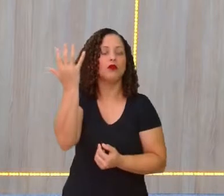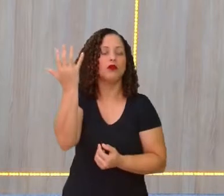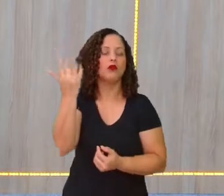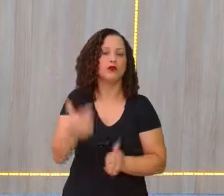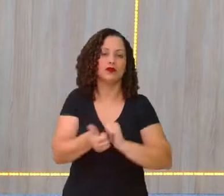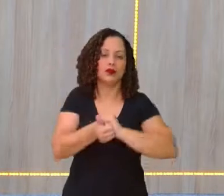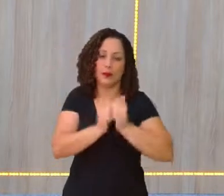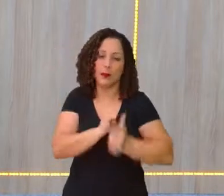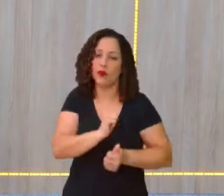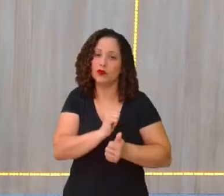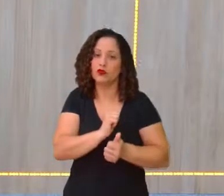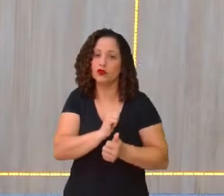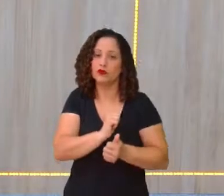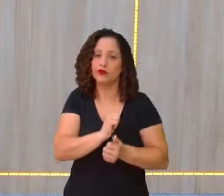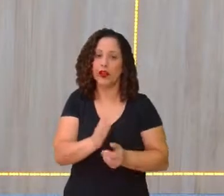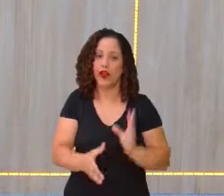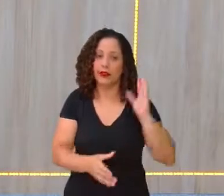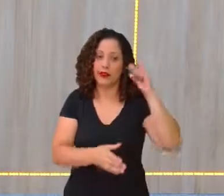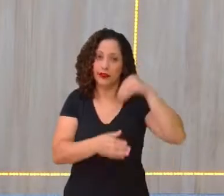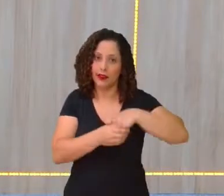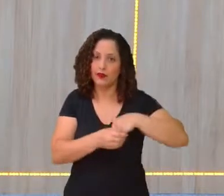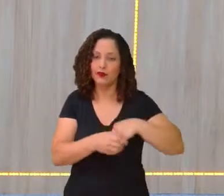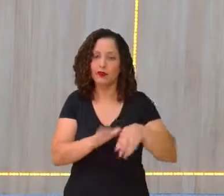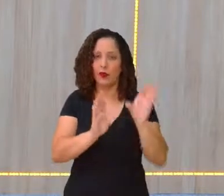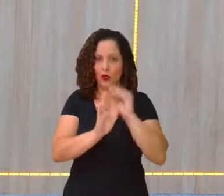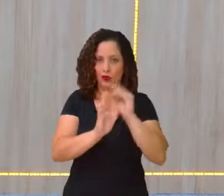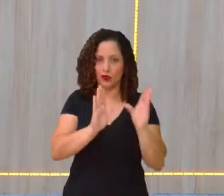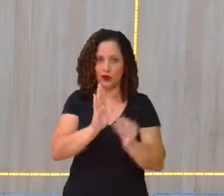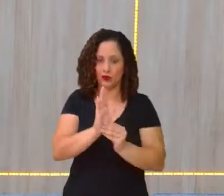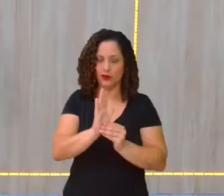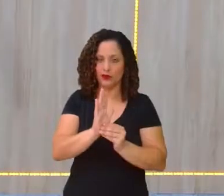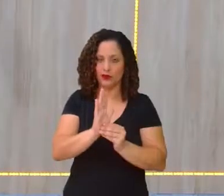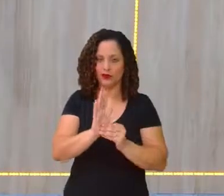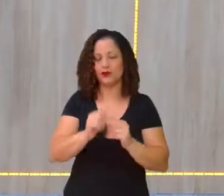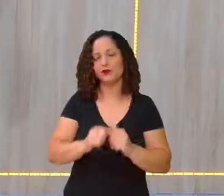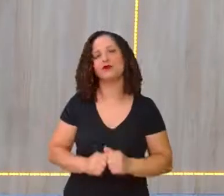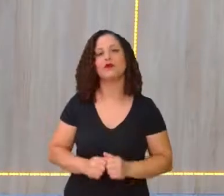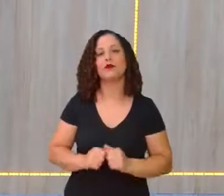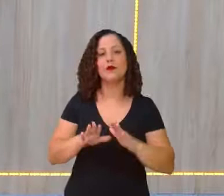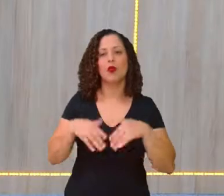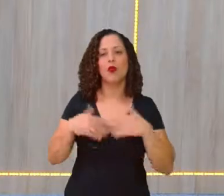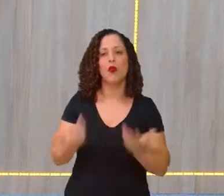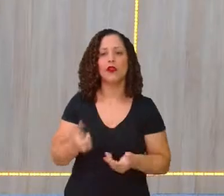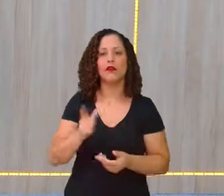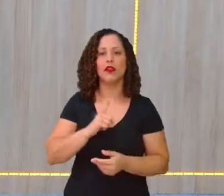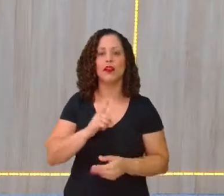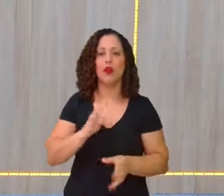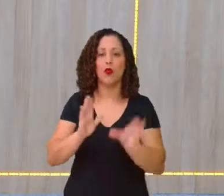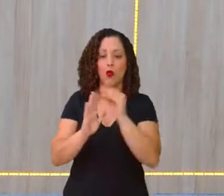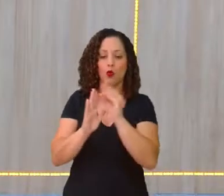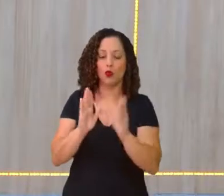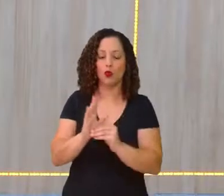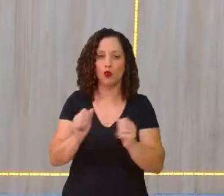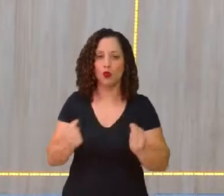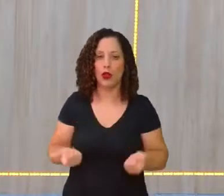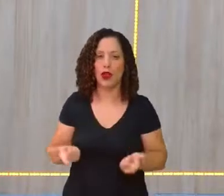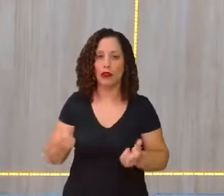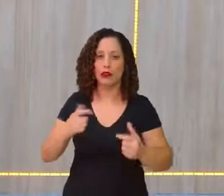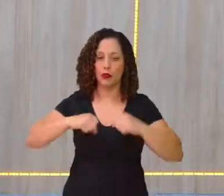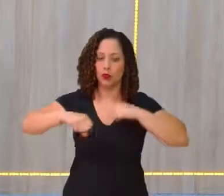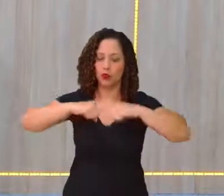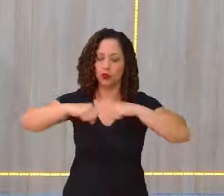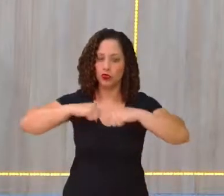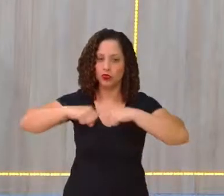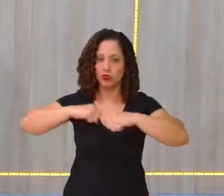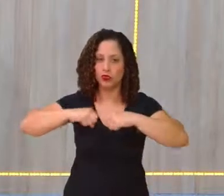esportes de combate estão dentro desse conteúdo. Quando a gente fala do conteúdo lutas, a gente fala de